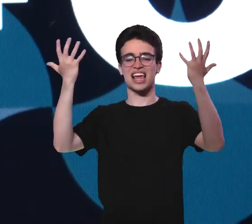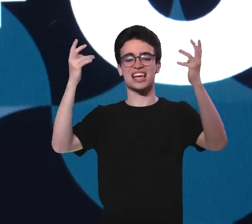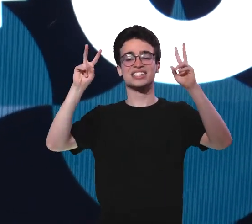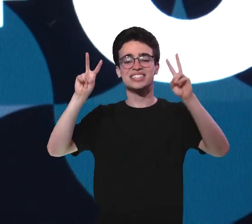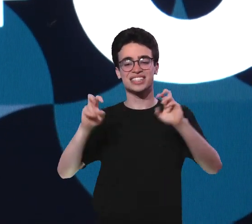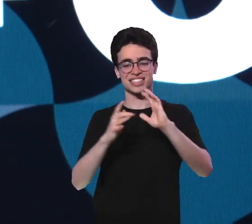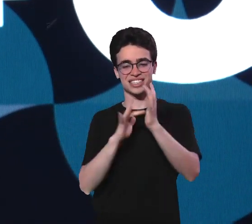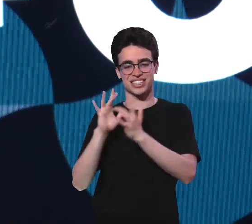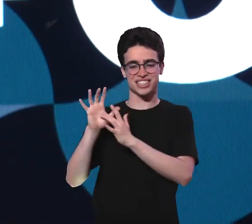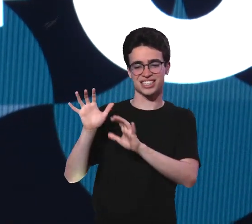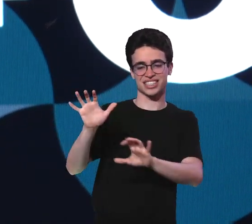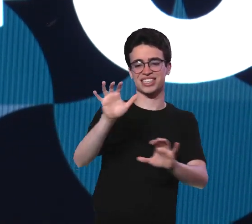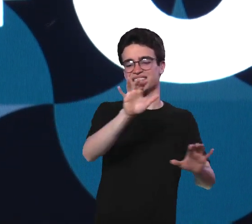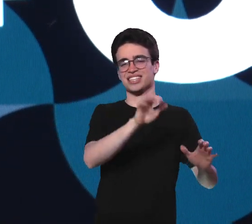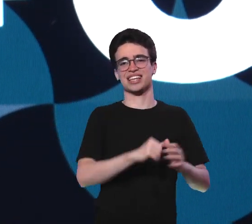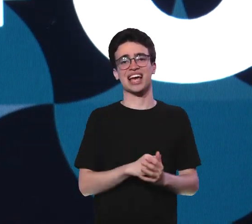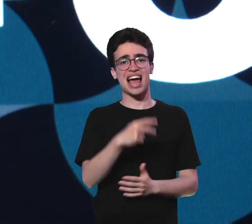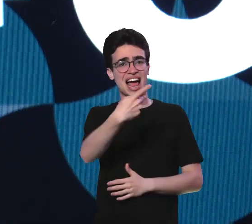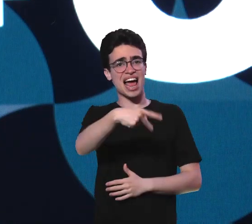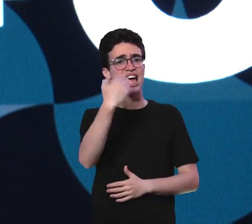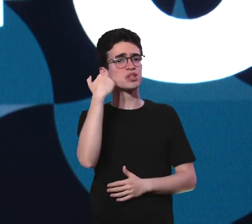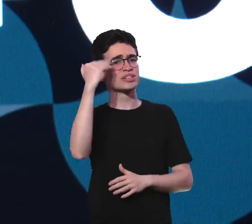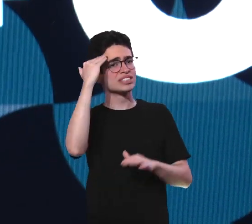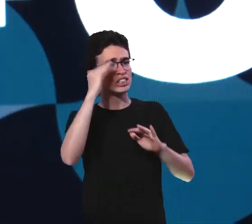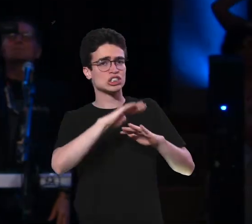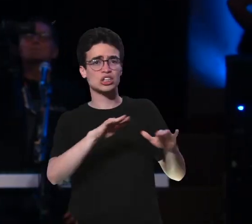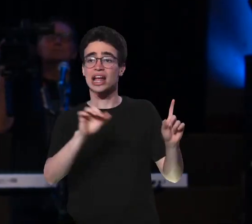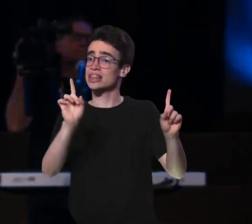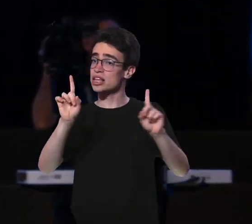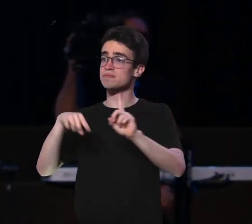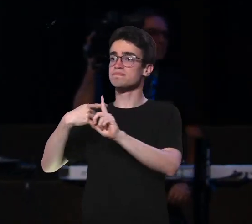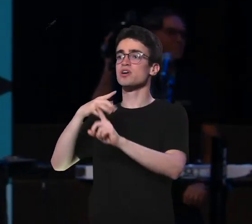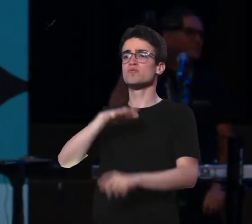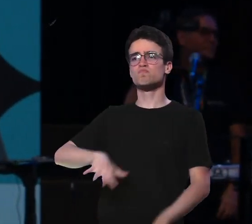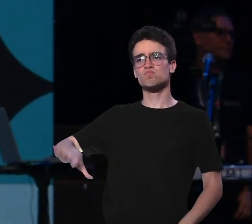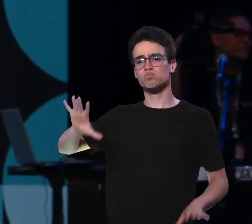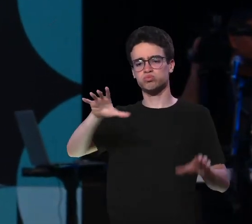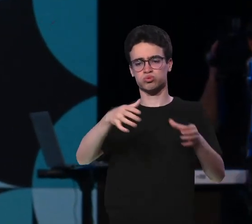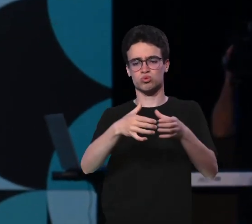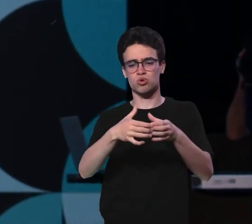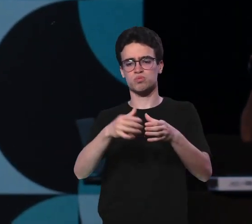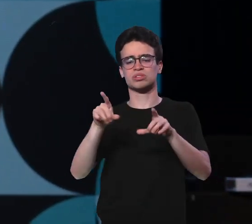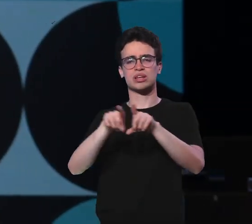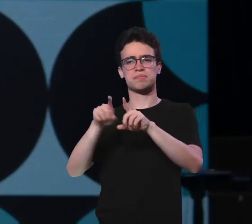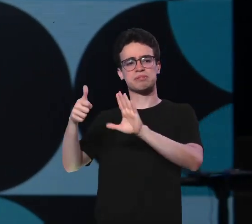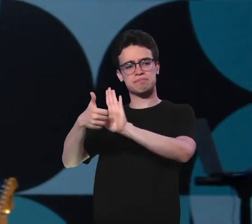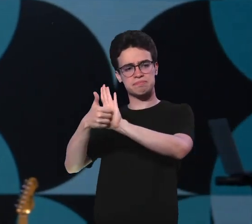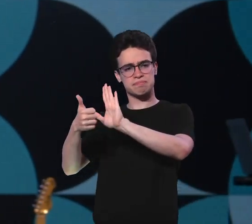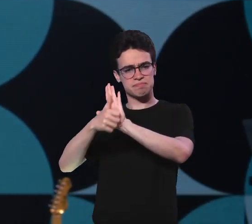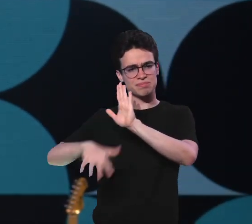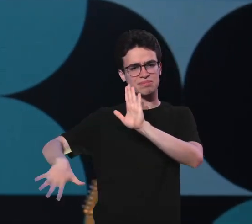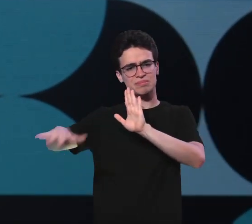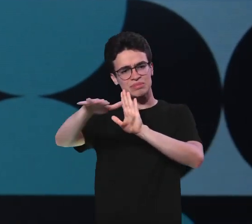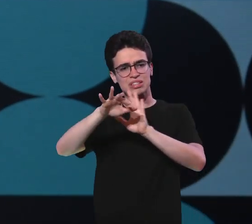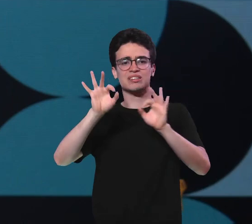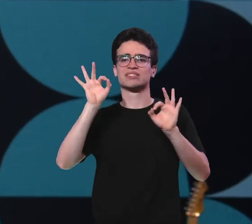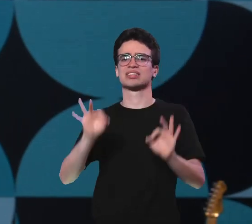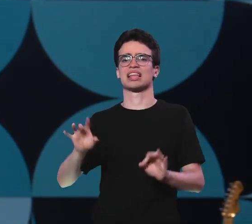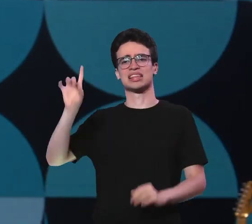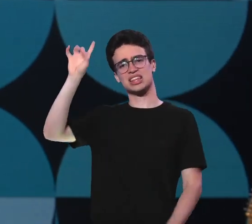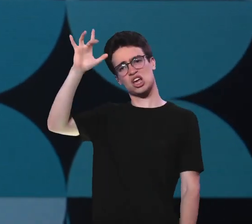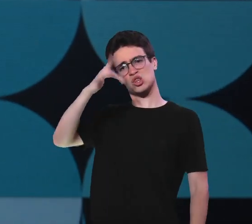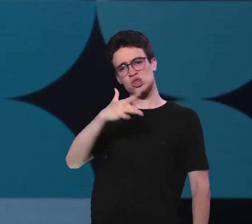ministério. Não só nos adolescentes, mas na One como um todo, nessa igreja. Deus tem nos visitado, Deus tem feito